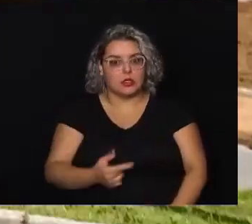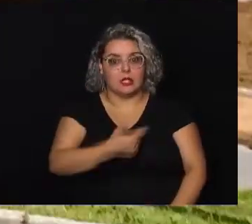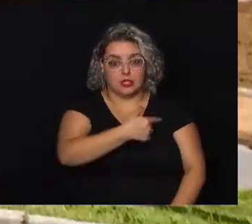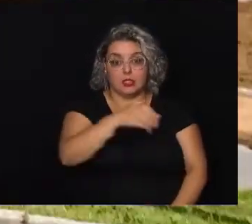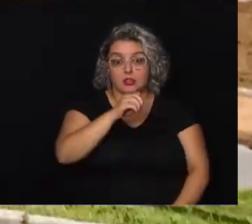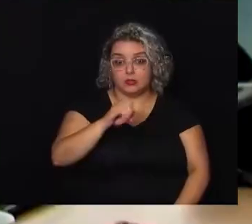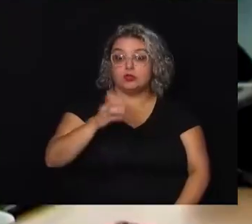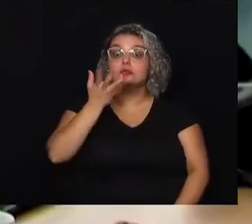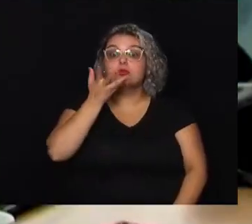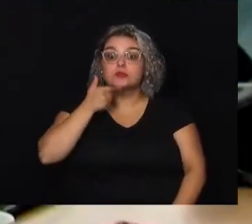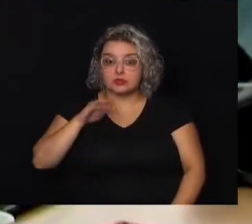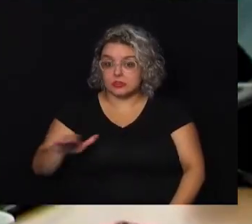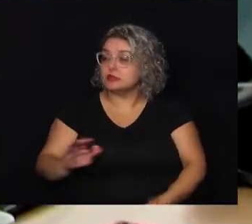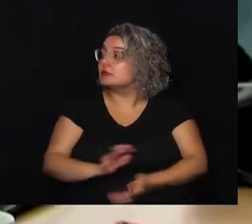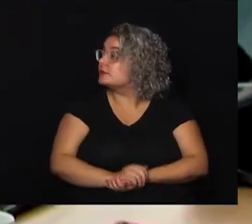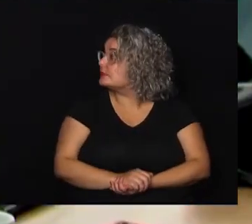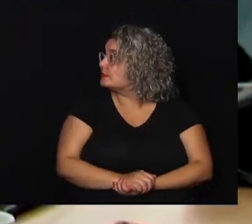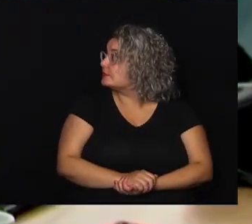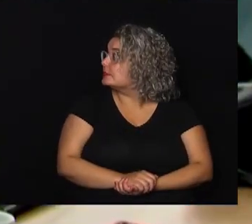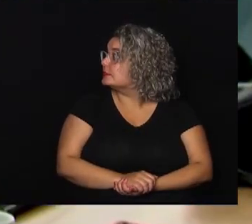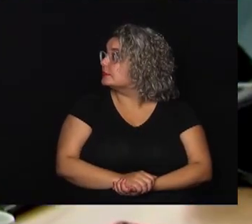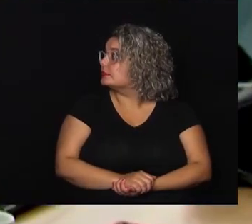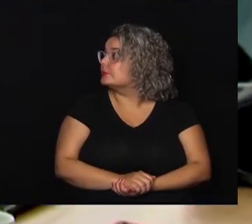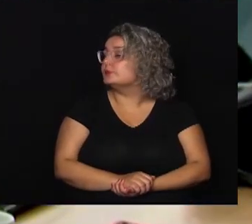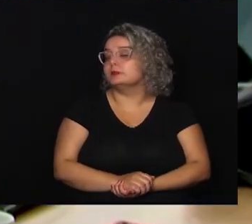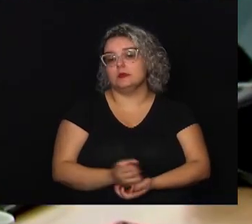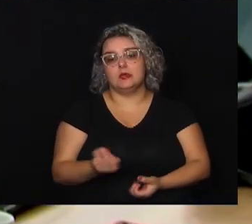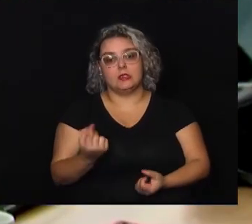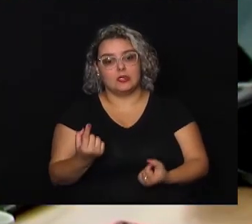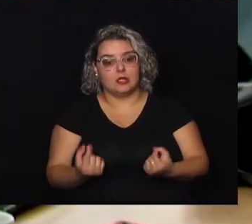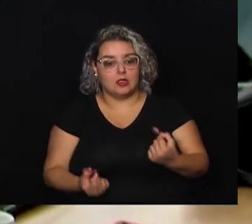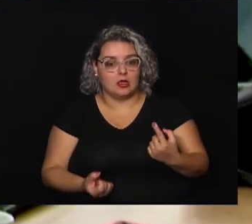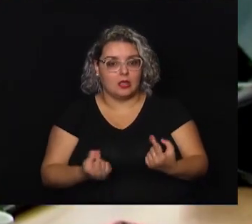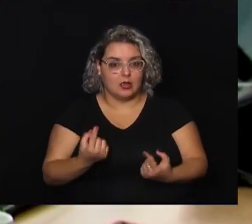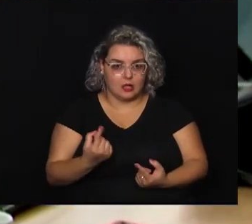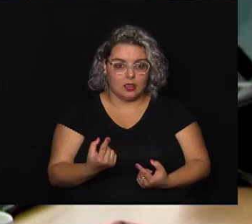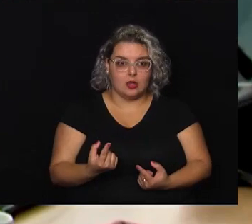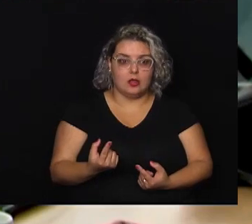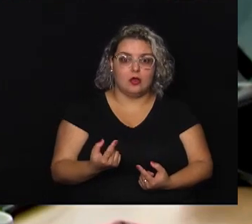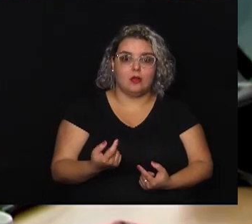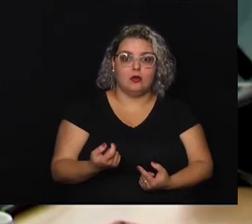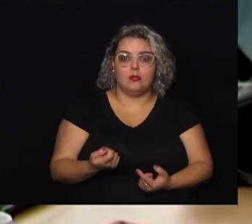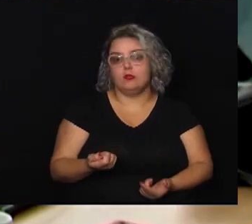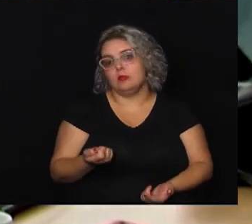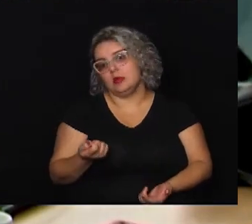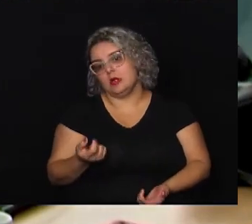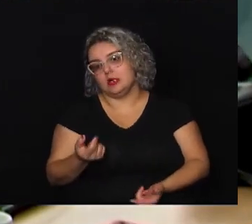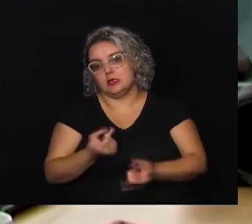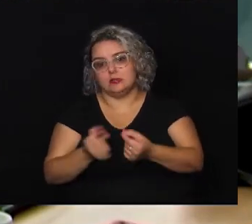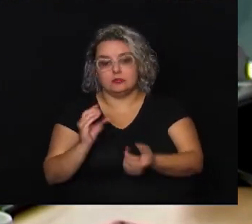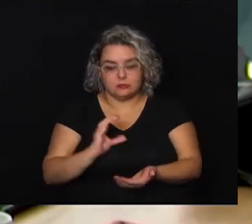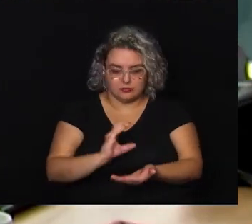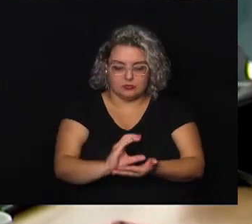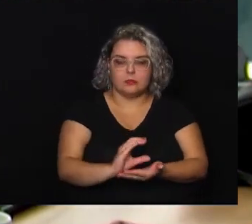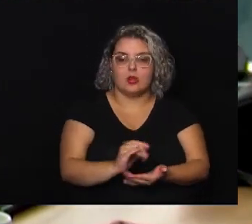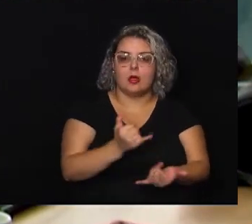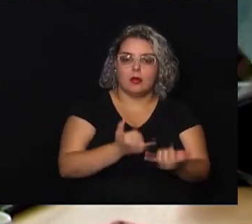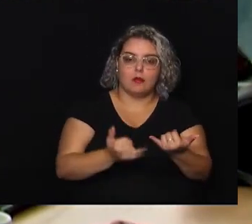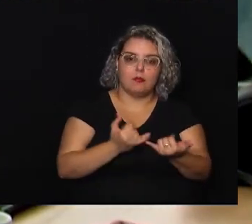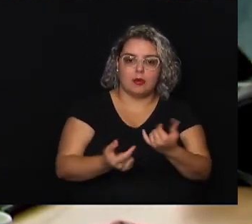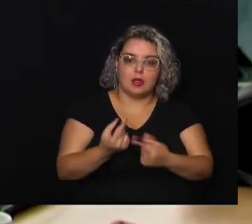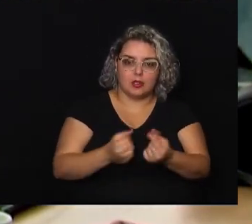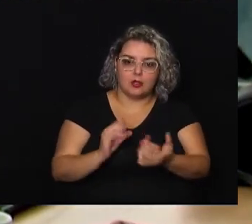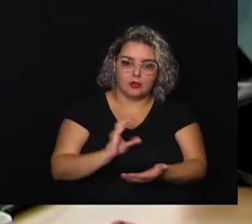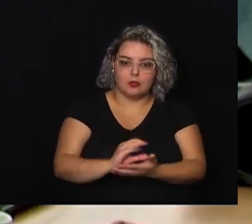200 crianças. Entre algumas aquisições, eu destinei parte do recurso para o